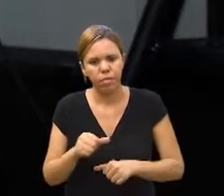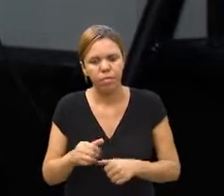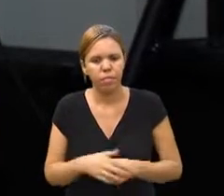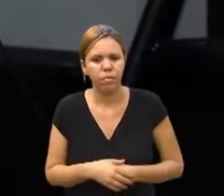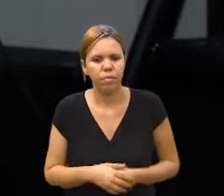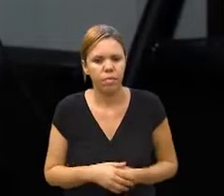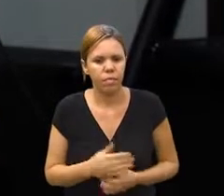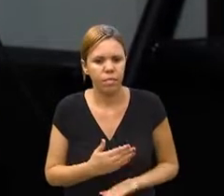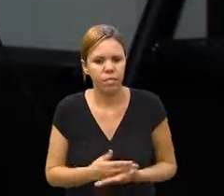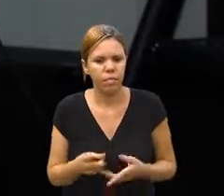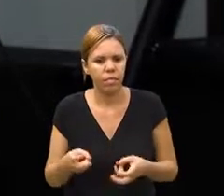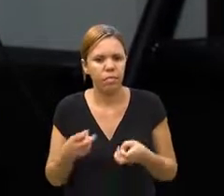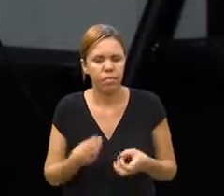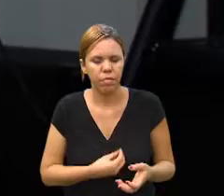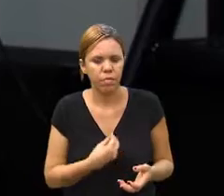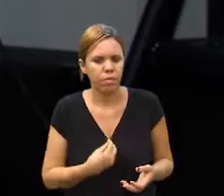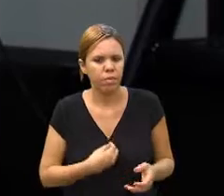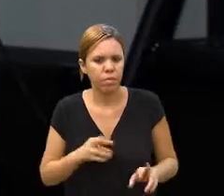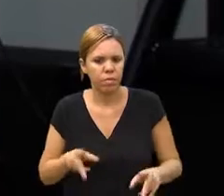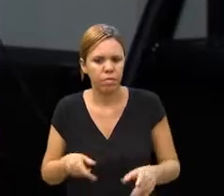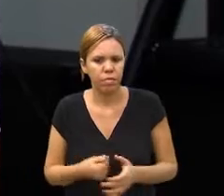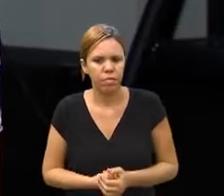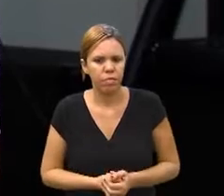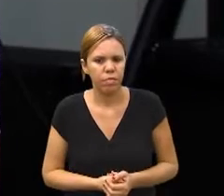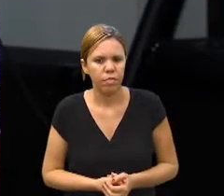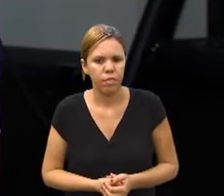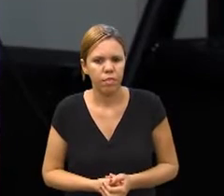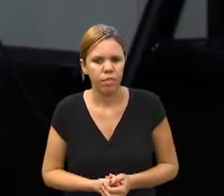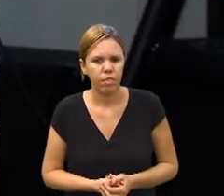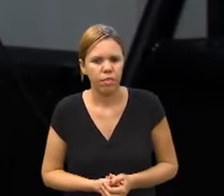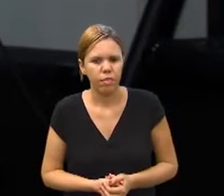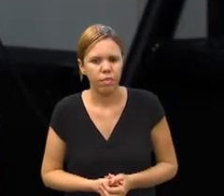mudar, mas eu comecei a enxergar a vida de uma maneira diferente.